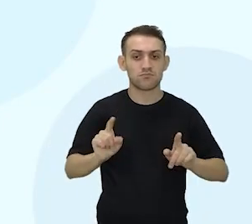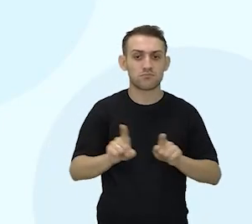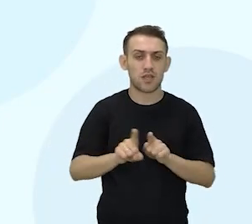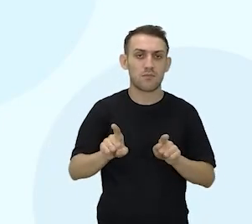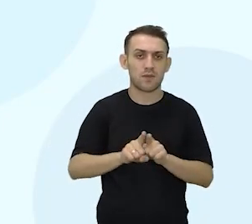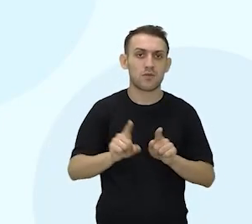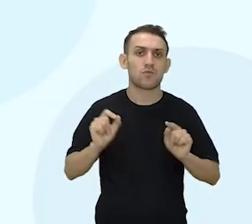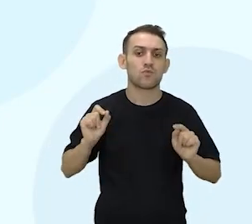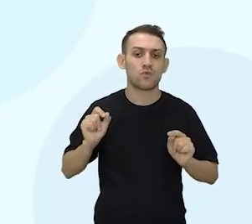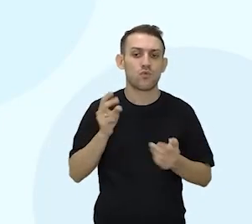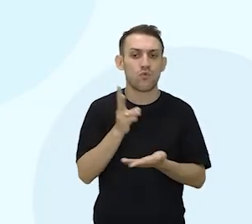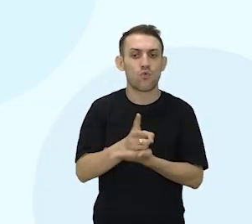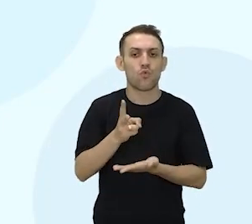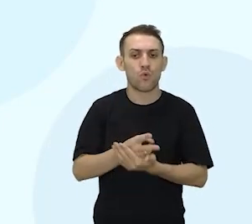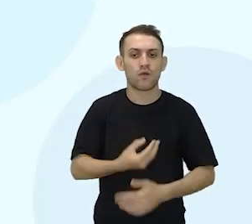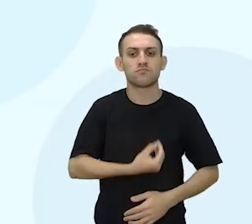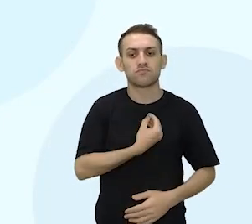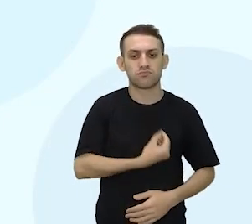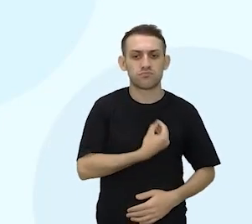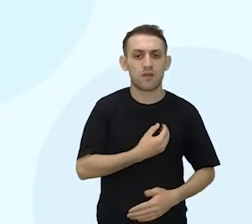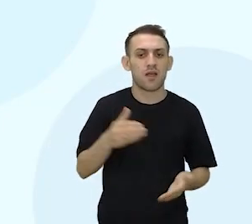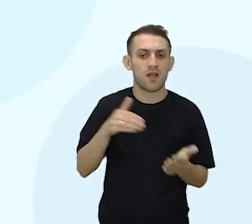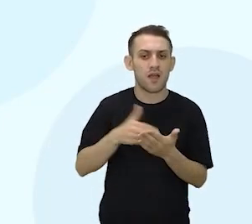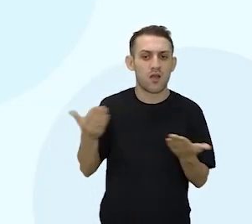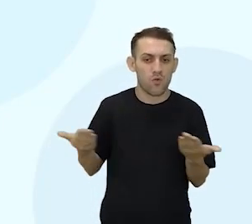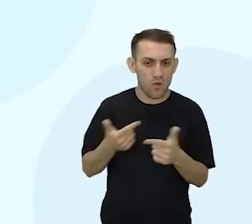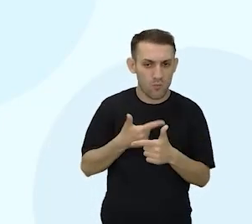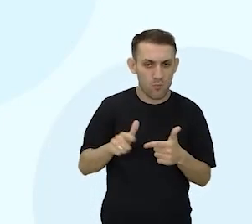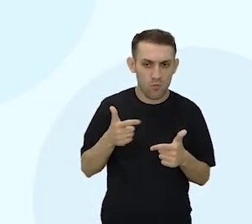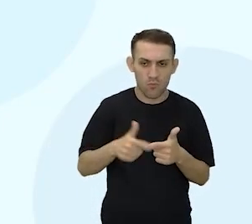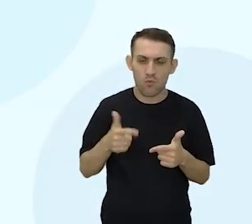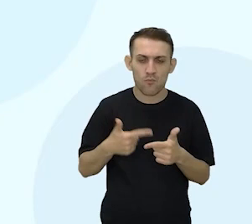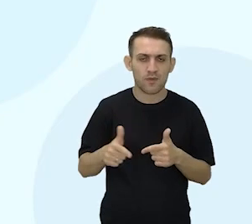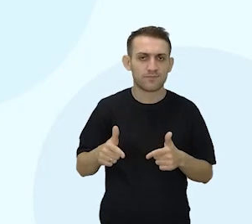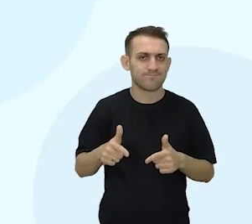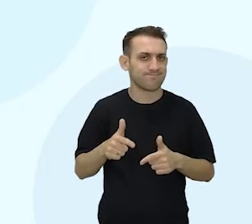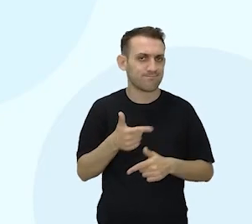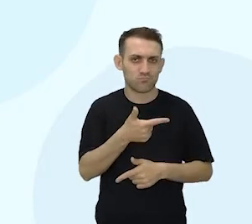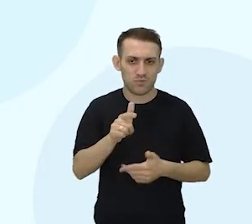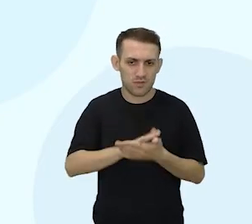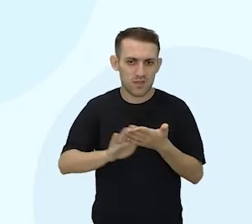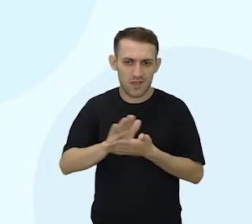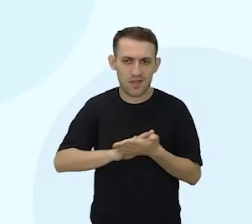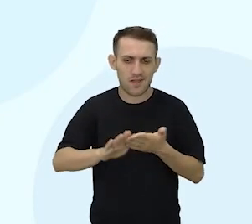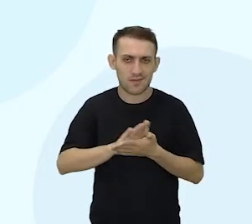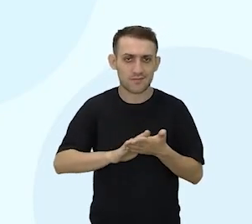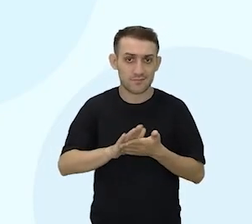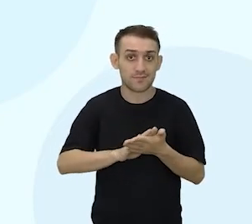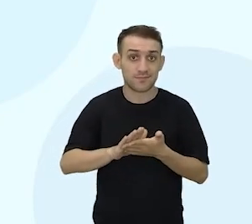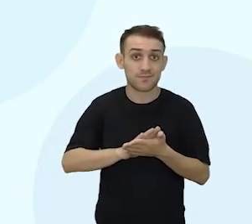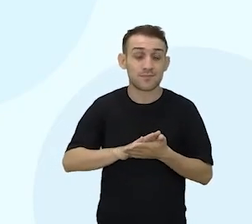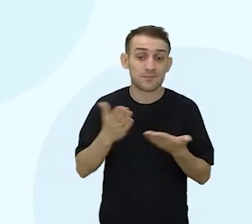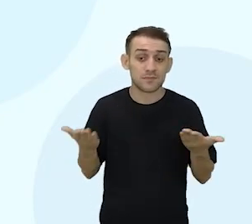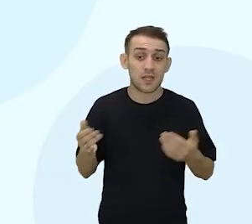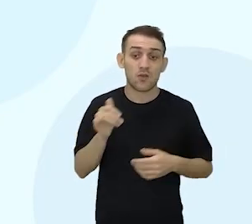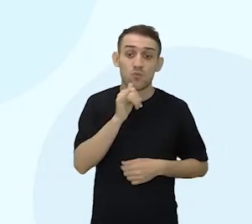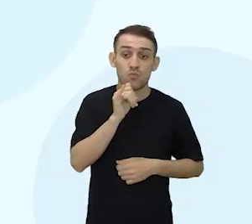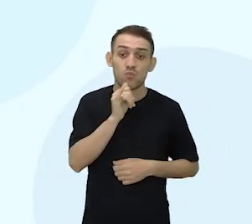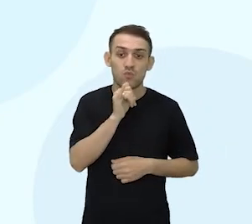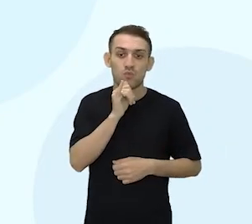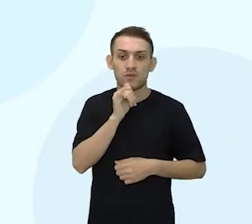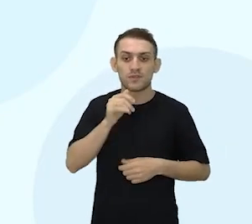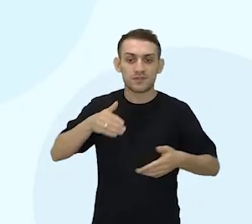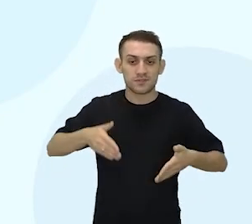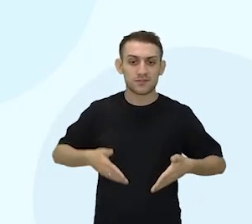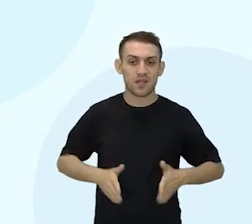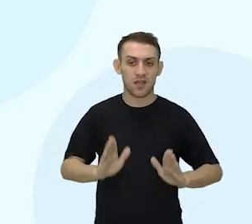realmente se manteve vivo, né, não teve nenhum problema no parto e morreu no parto ou logo depois de nascer, que